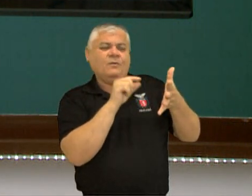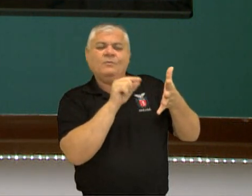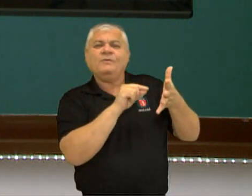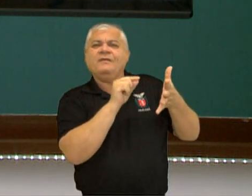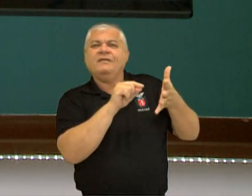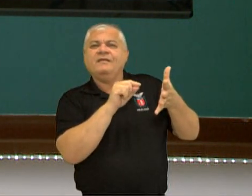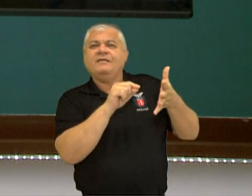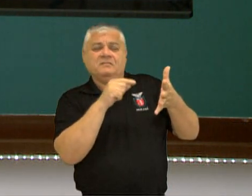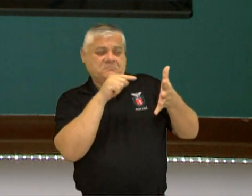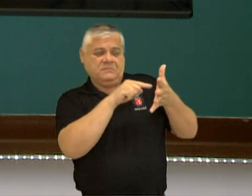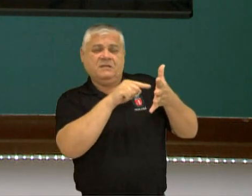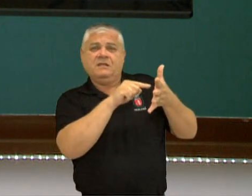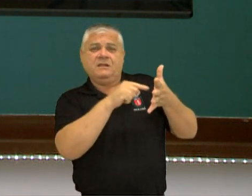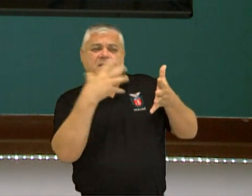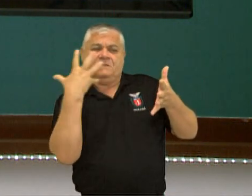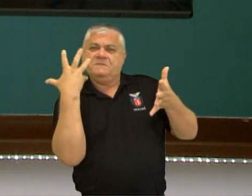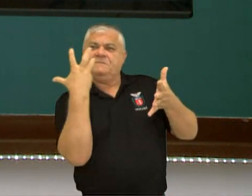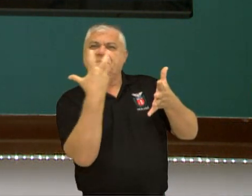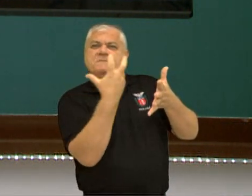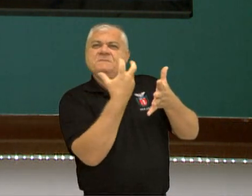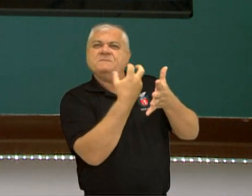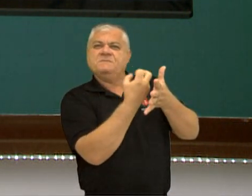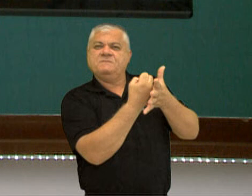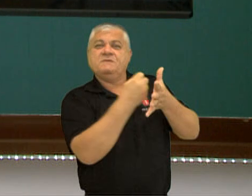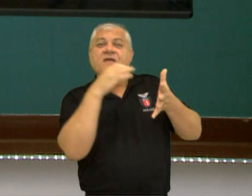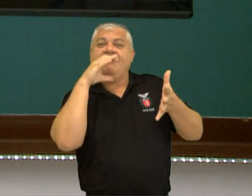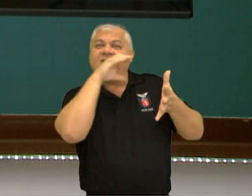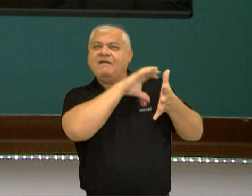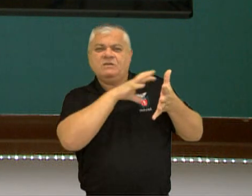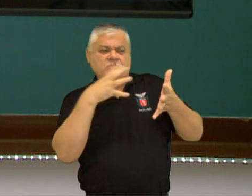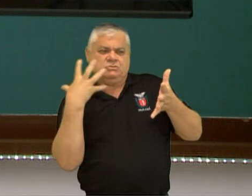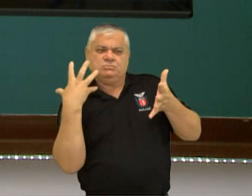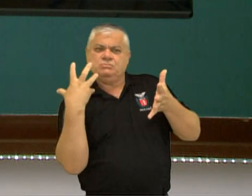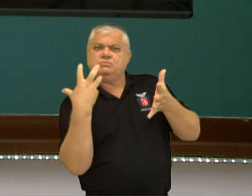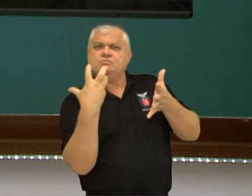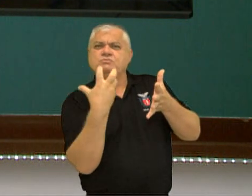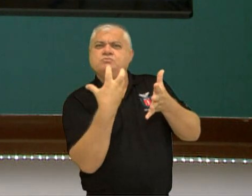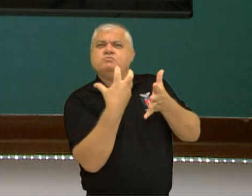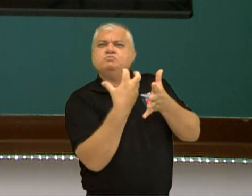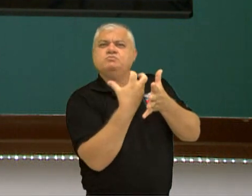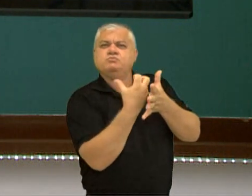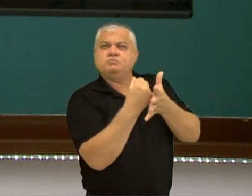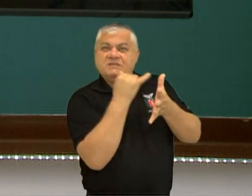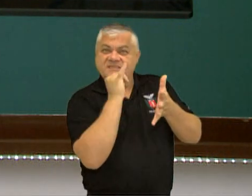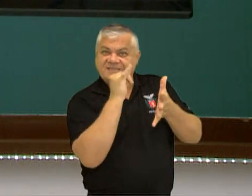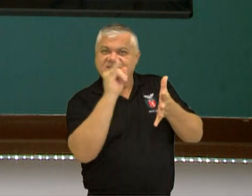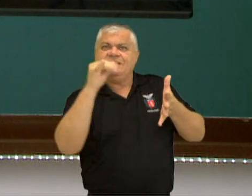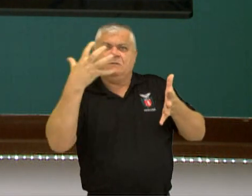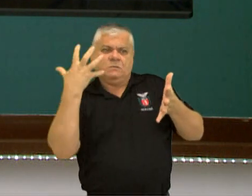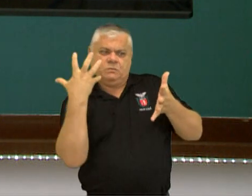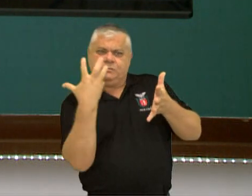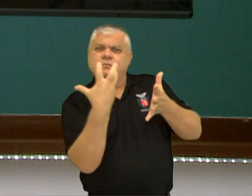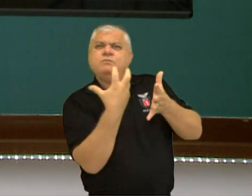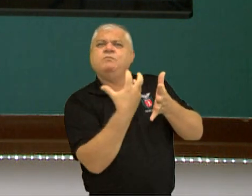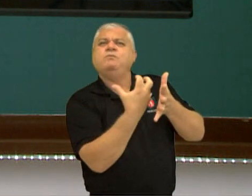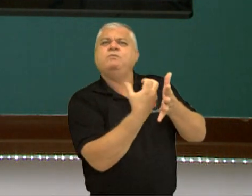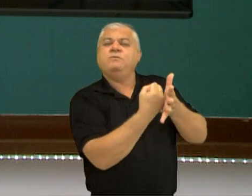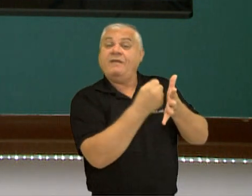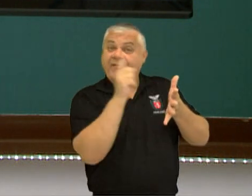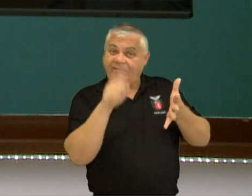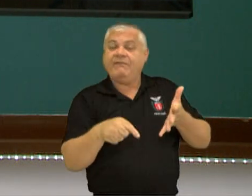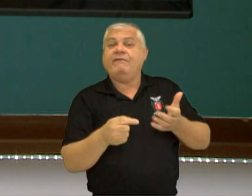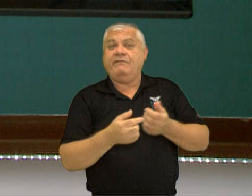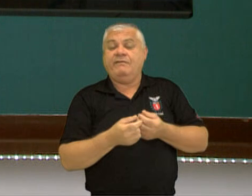que a superfície escura ela vai reter muito mais calor, ela vai reter muito mais energia. Então a forma com que a radiação vai